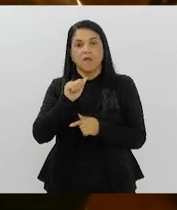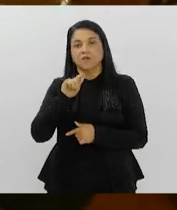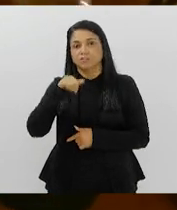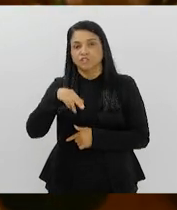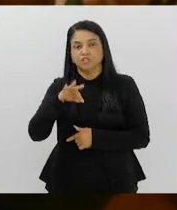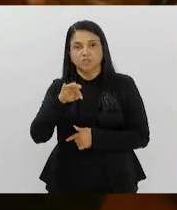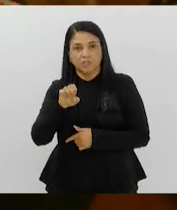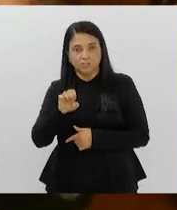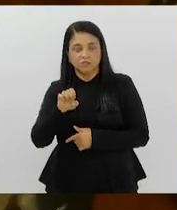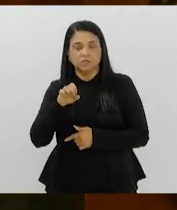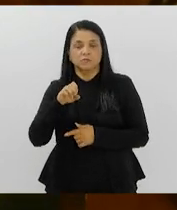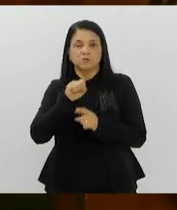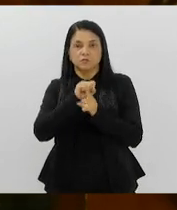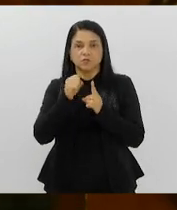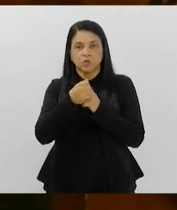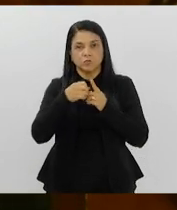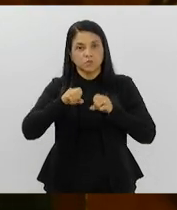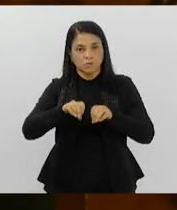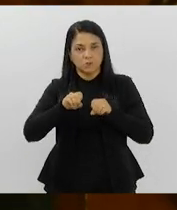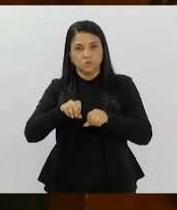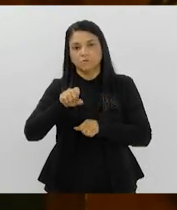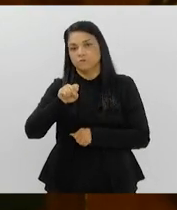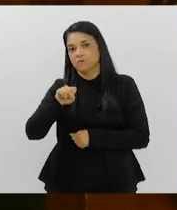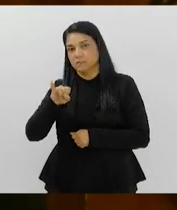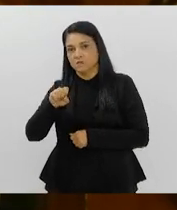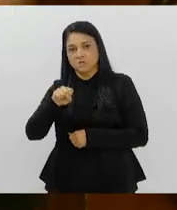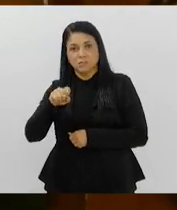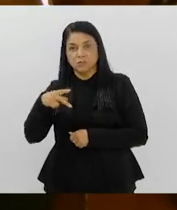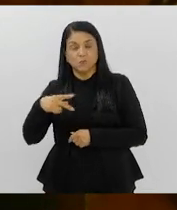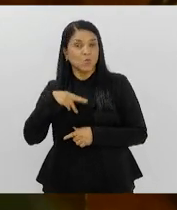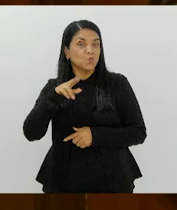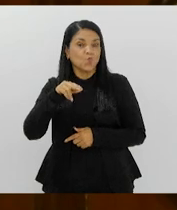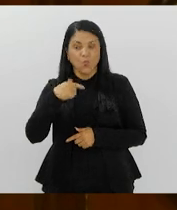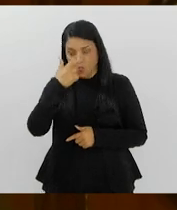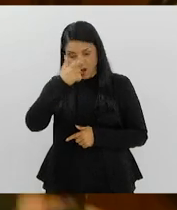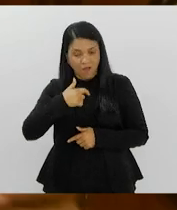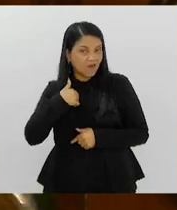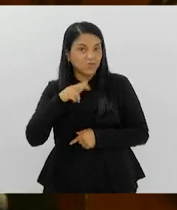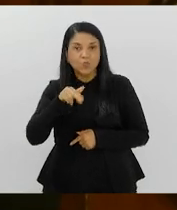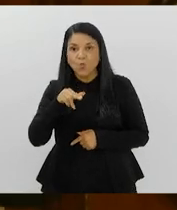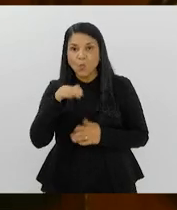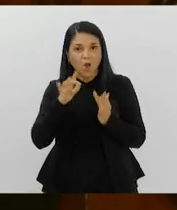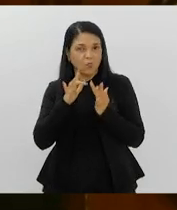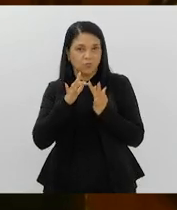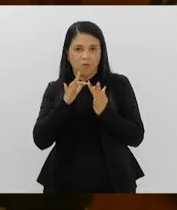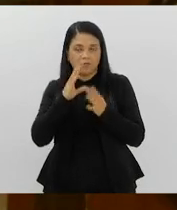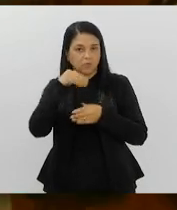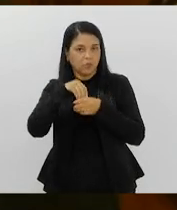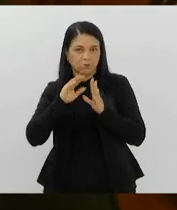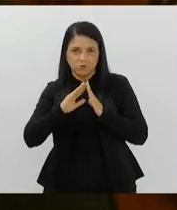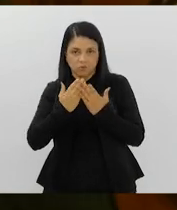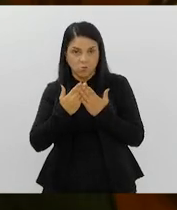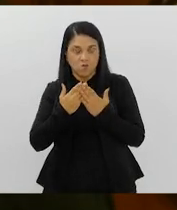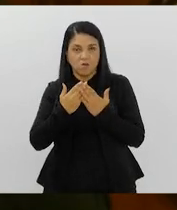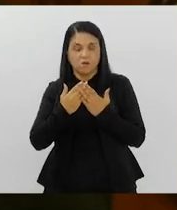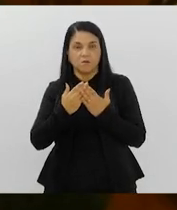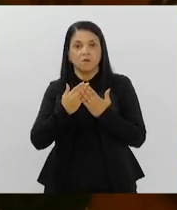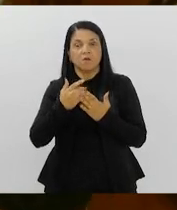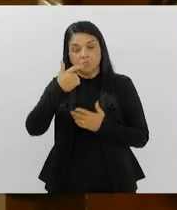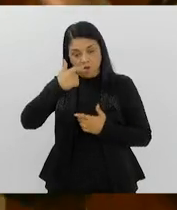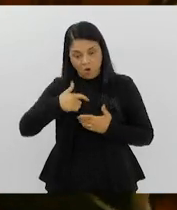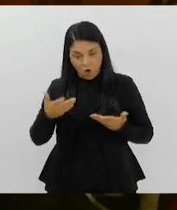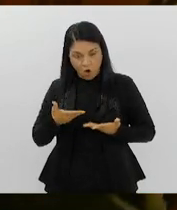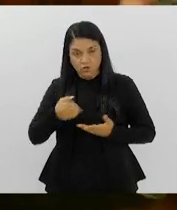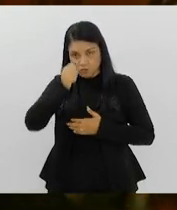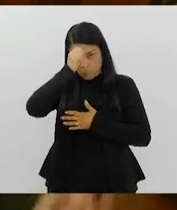outros sistemas do CISP. E então, eu até conversava com o coronel e disse, coronel, nunca eu tive. Por que eu sou bombeiro militar? Porque eu